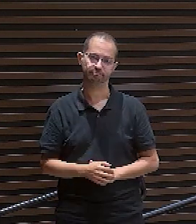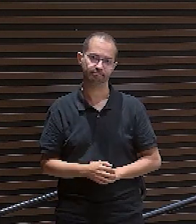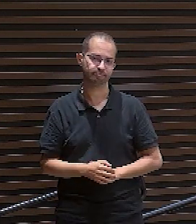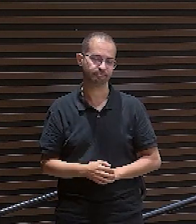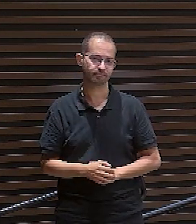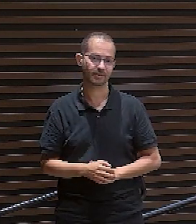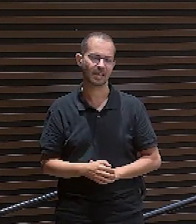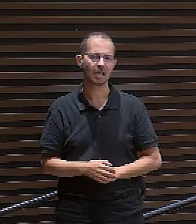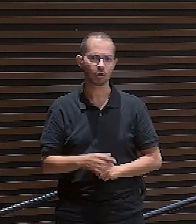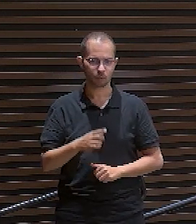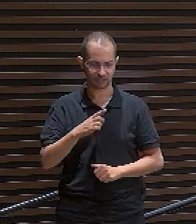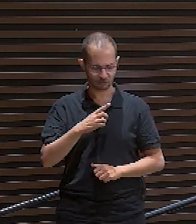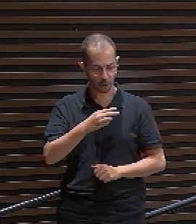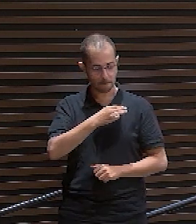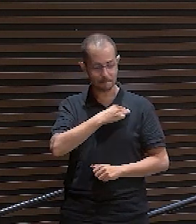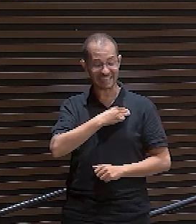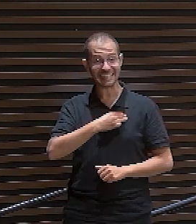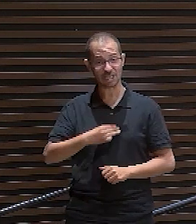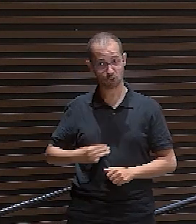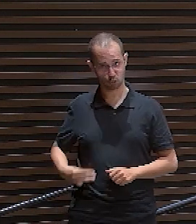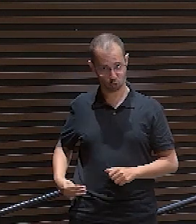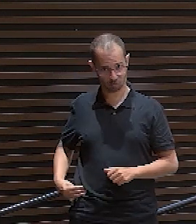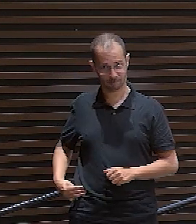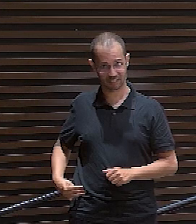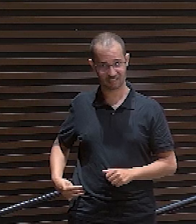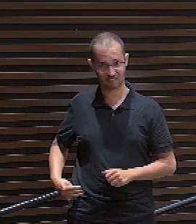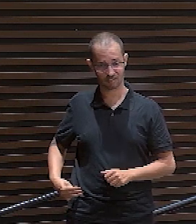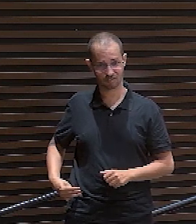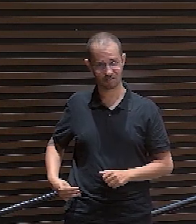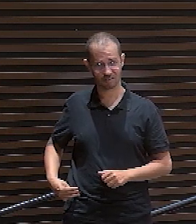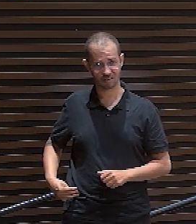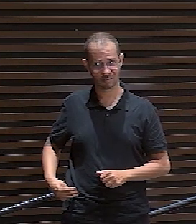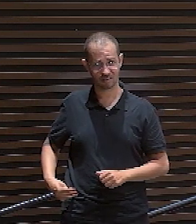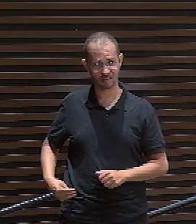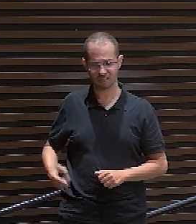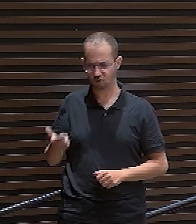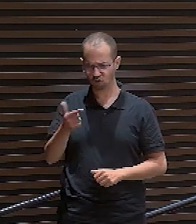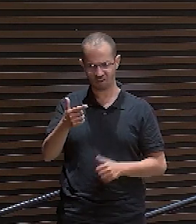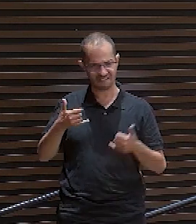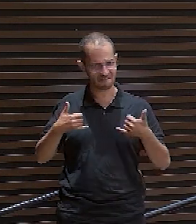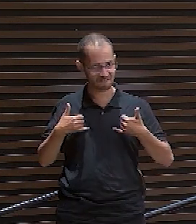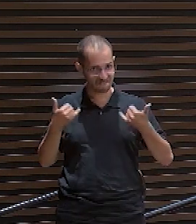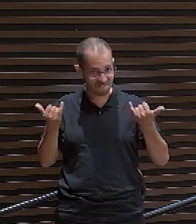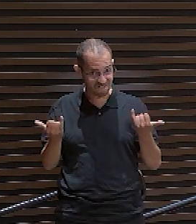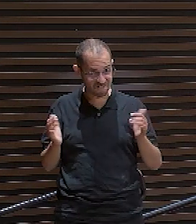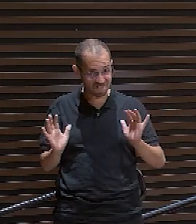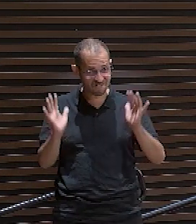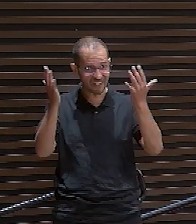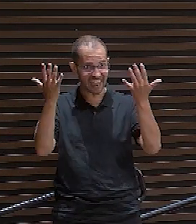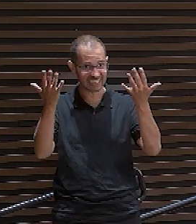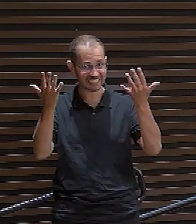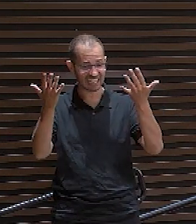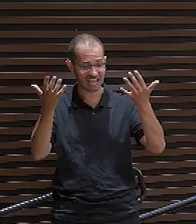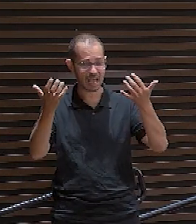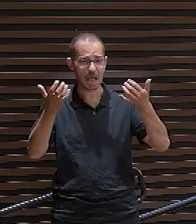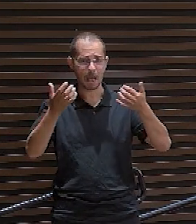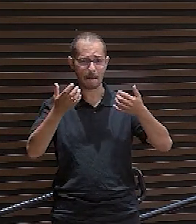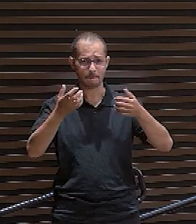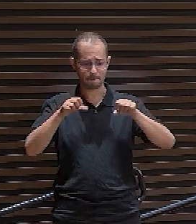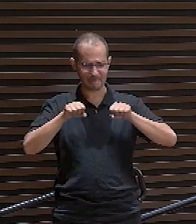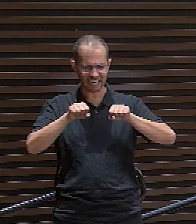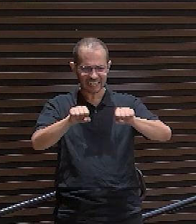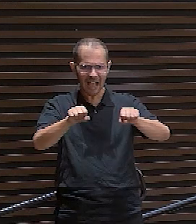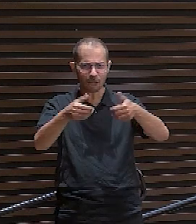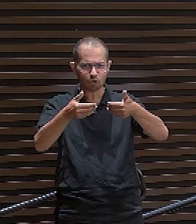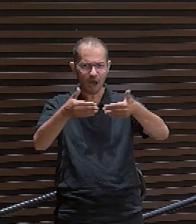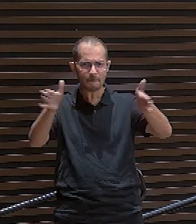Enquanto ele foi ministro, no domingo não tinha festa, não tinha mercado aberto.